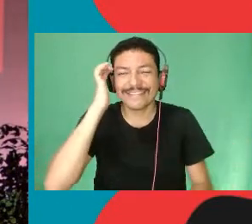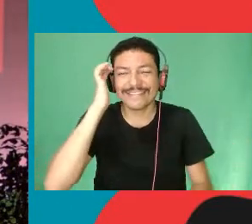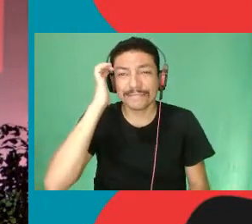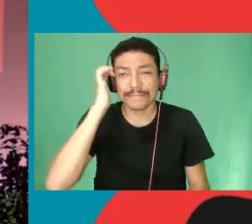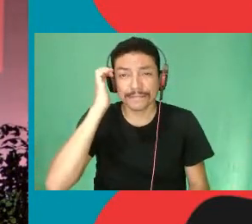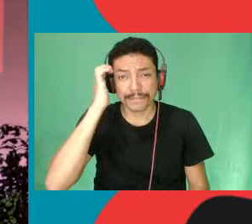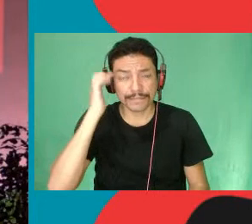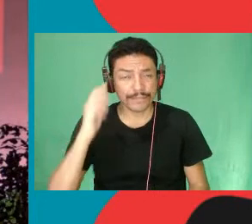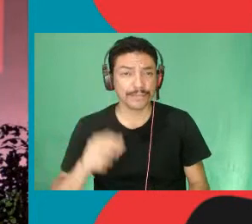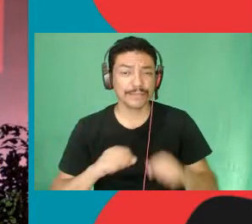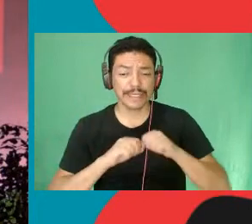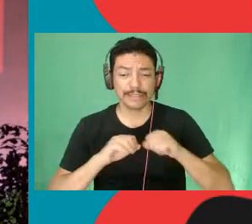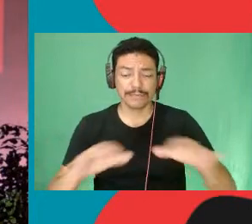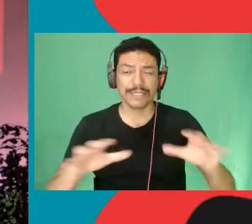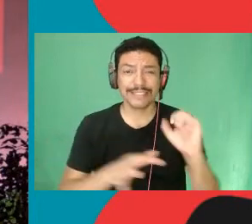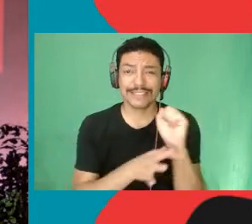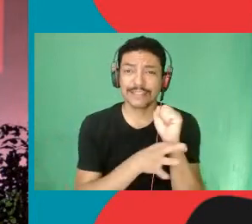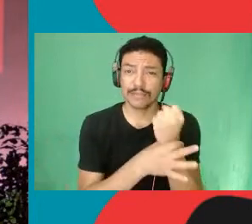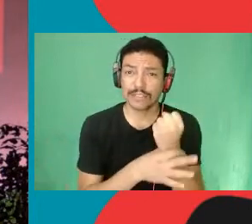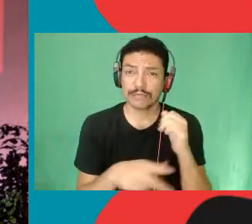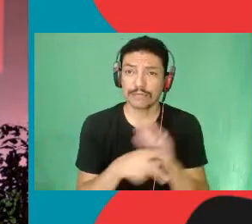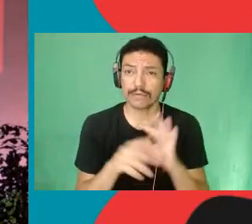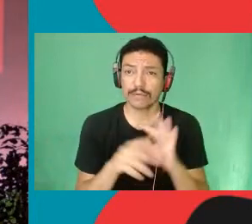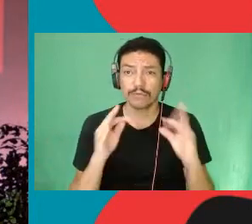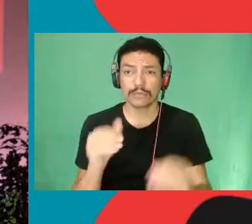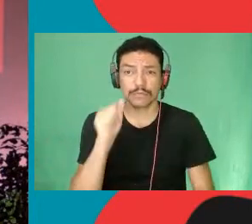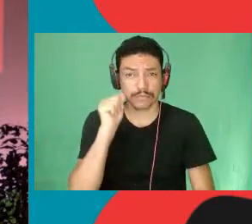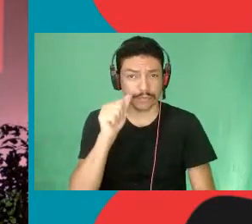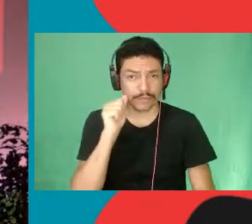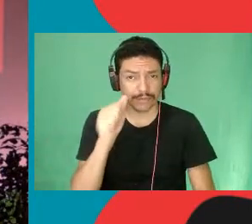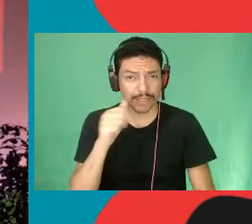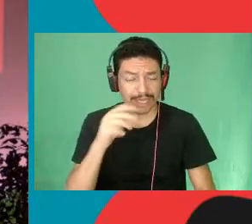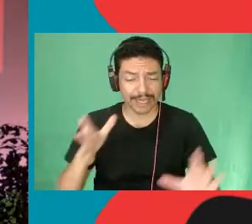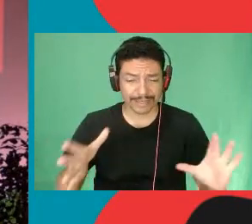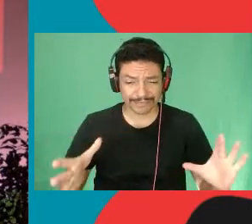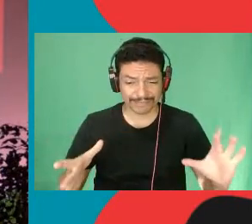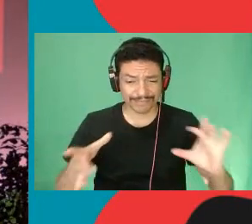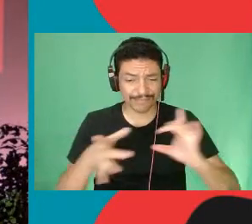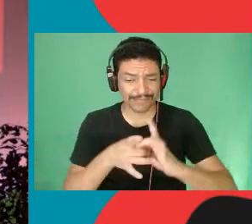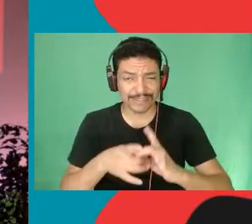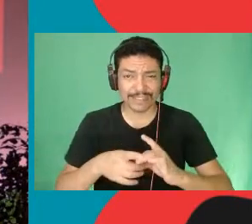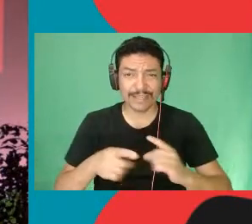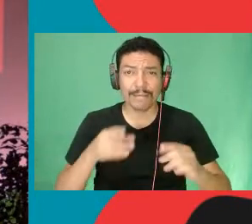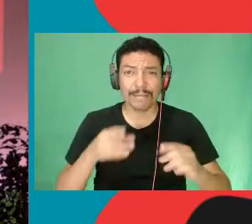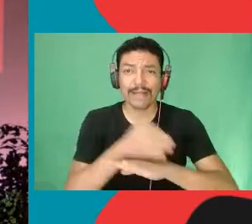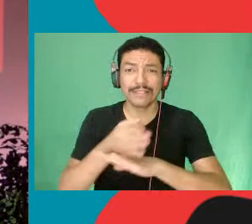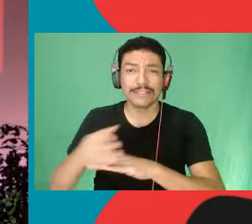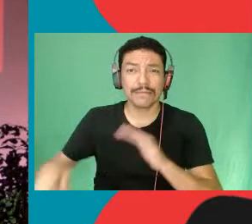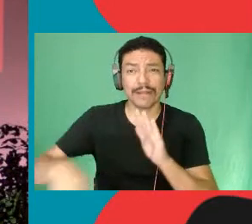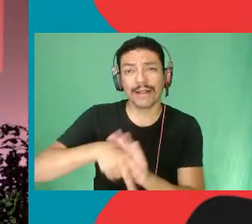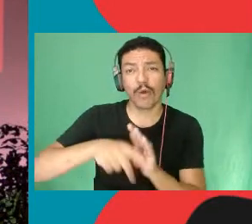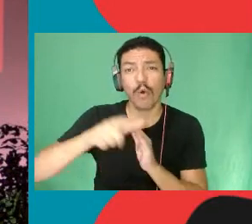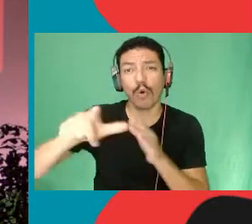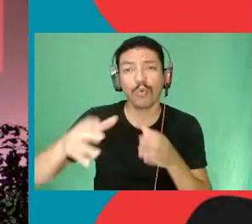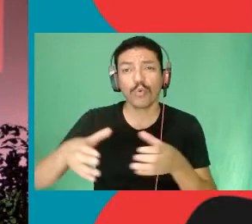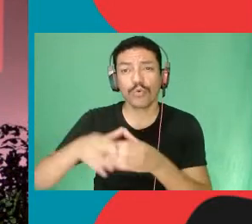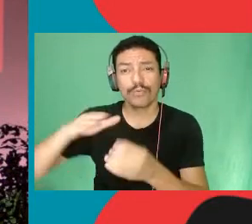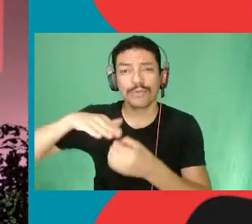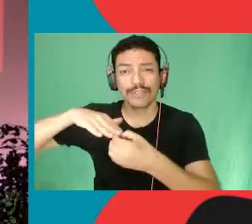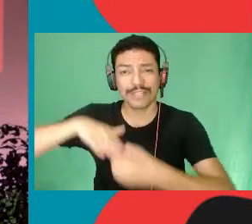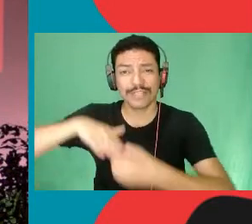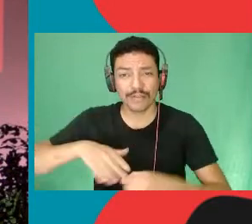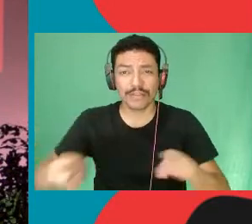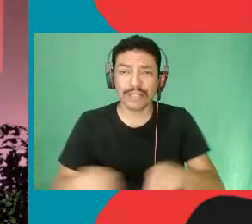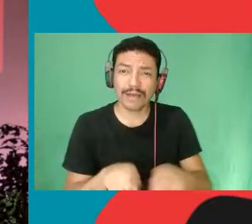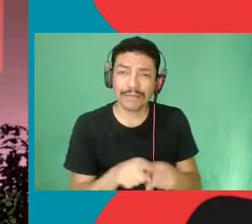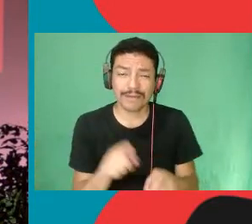essa segurança para todas as mulheres, interseccionadas ou não. E o quanto isso é importante falar também dos outros